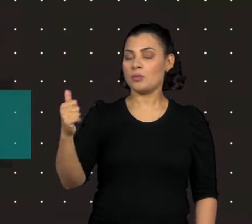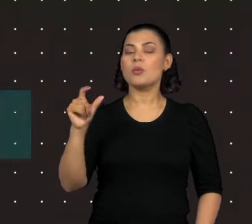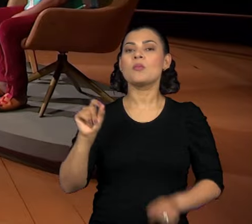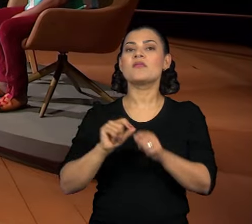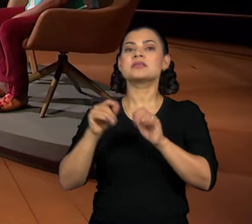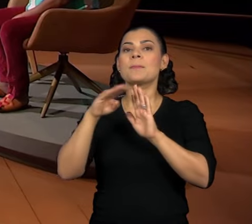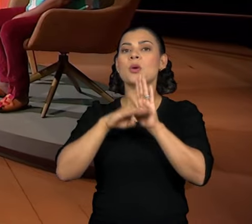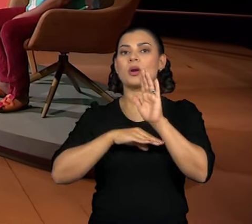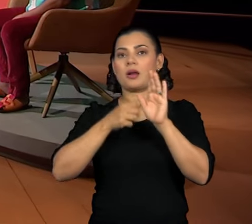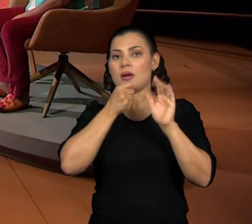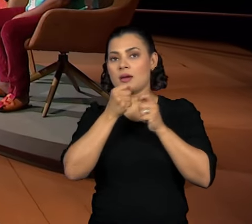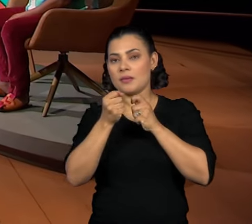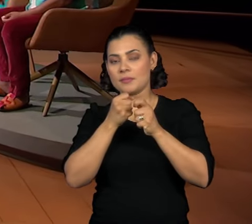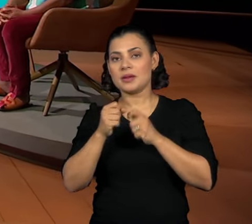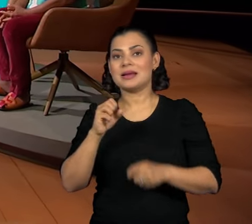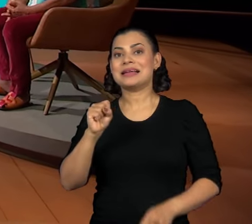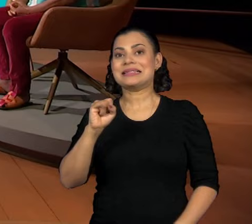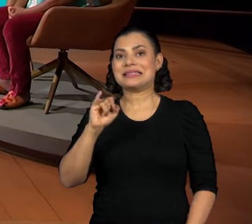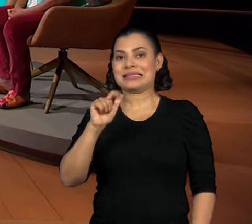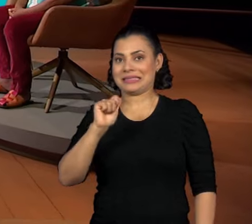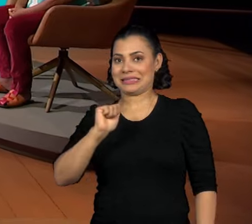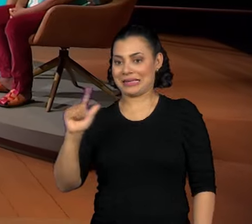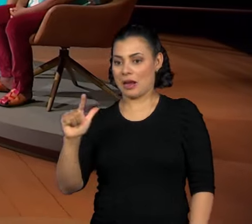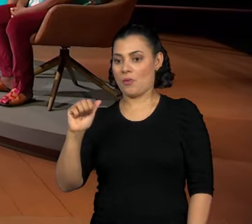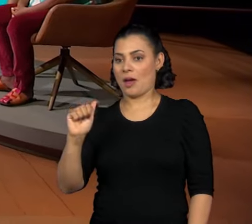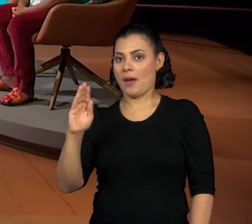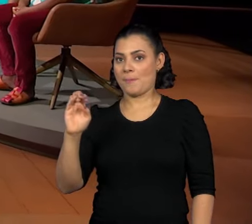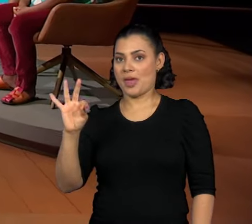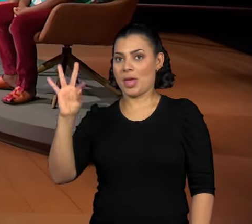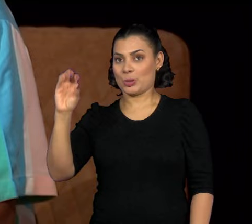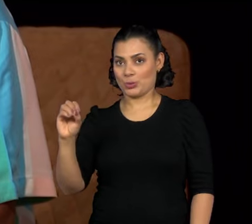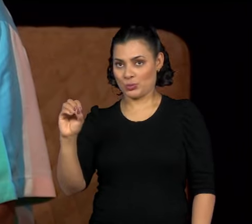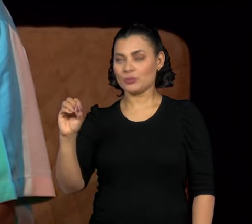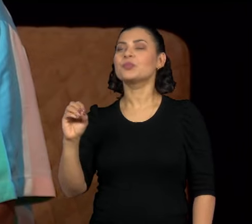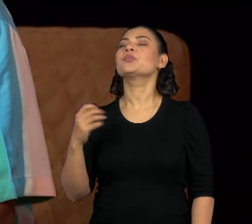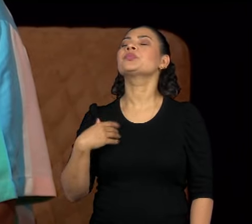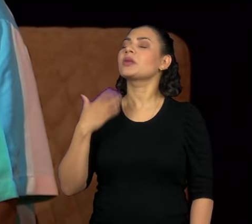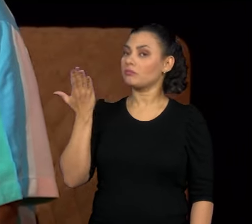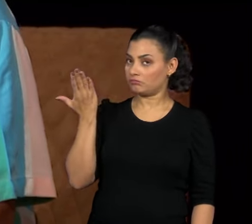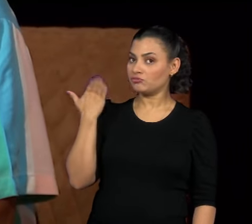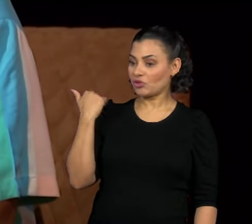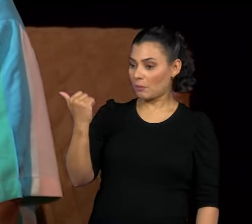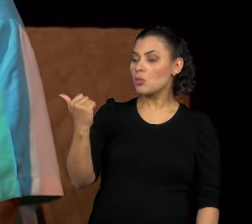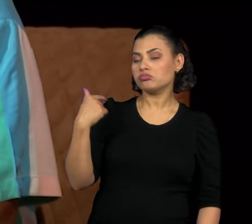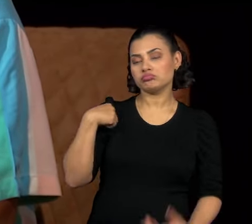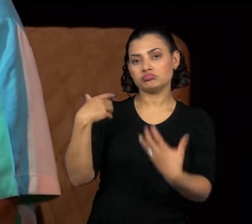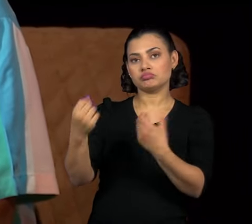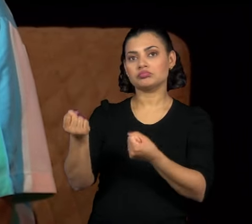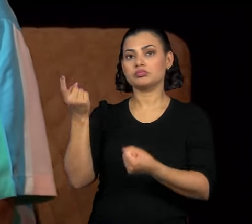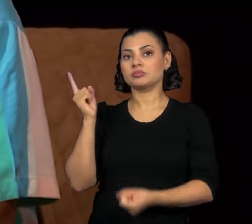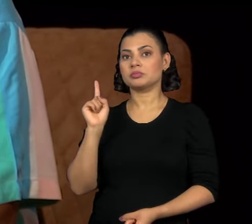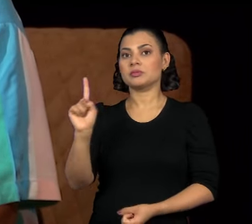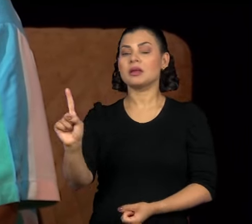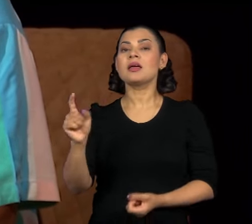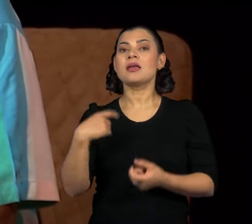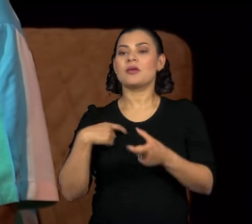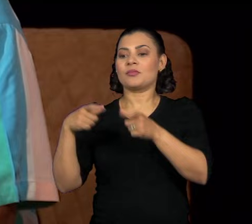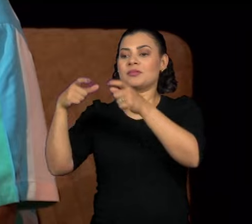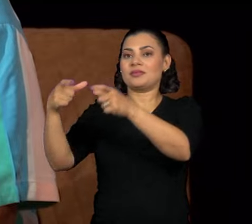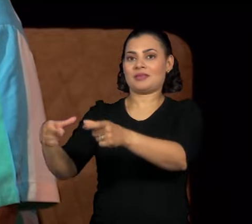Aberto. Primeiro eu fui acompanhar um amigo chamado Dida Fialho e deixei uma fita, e ele me